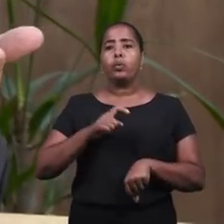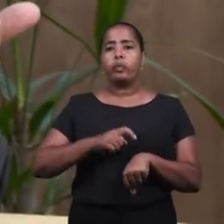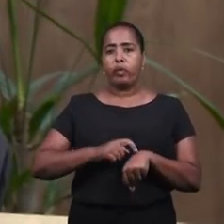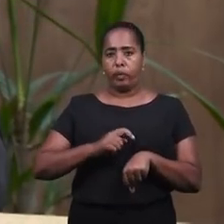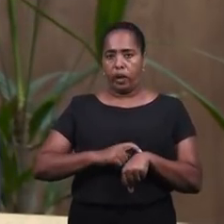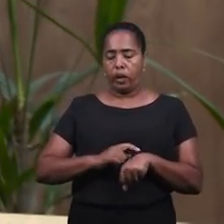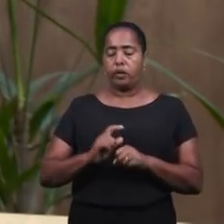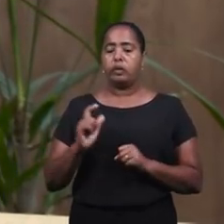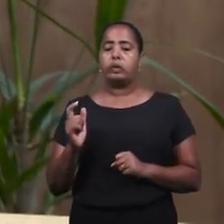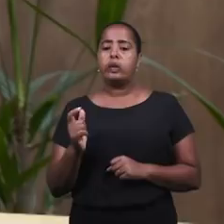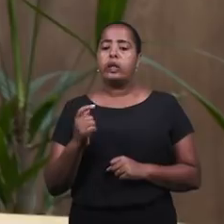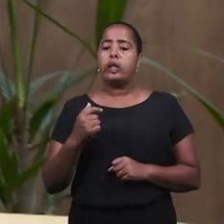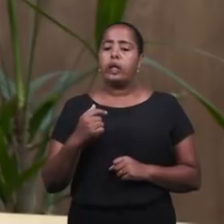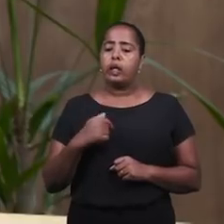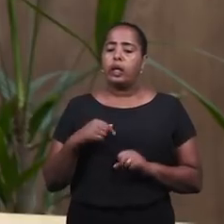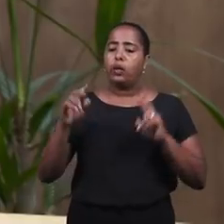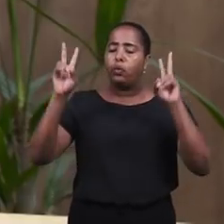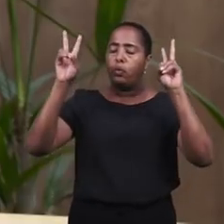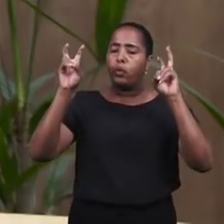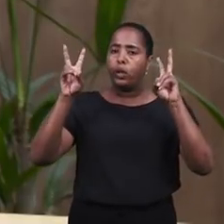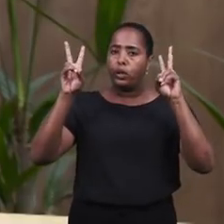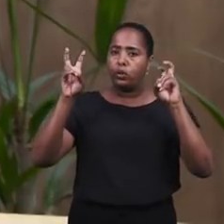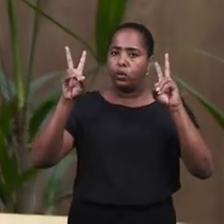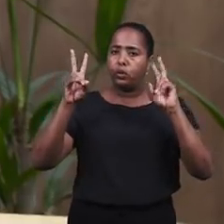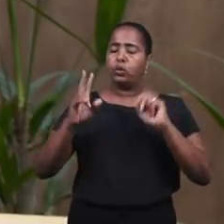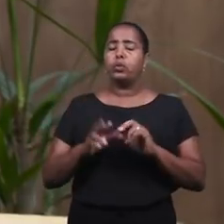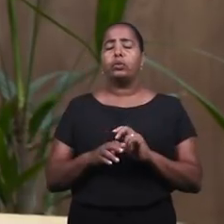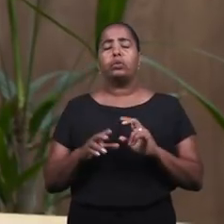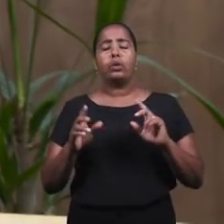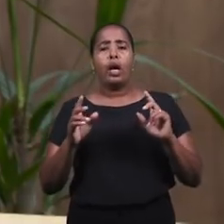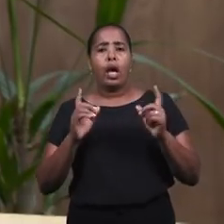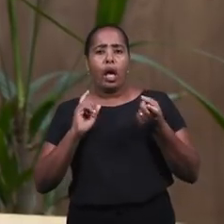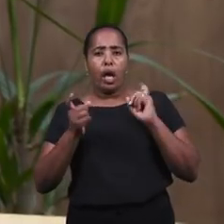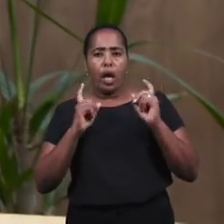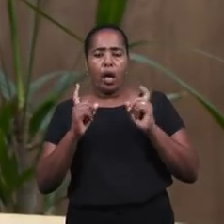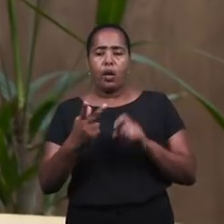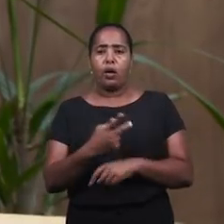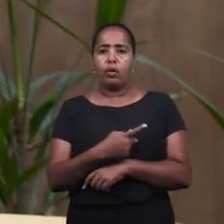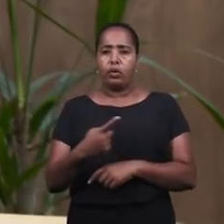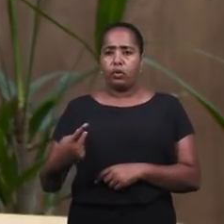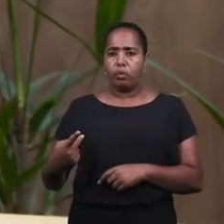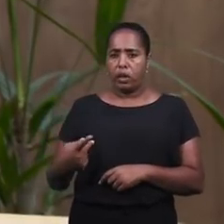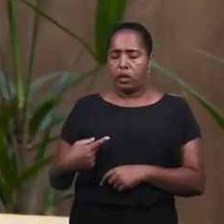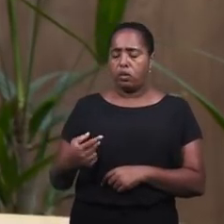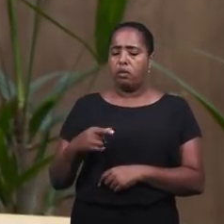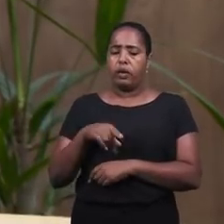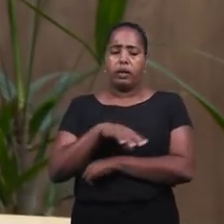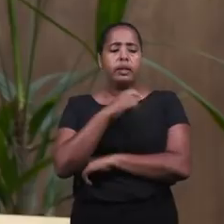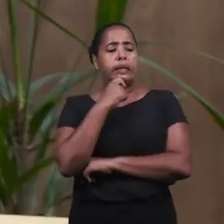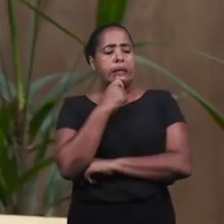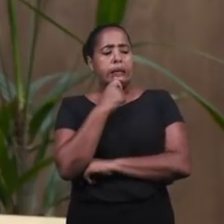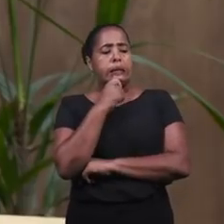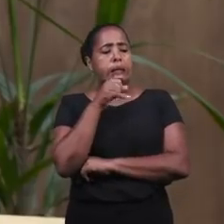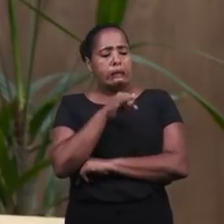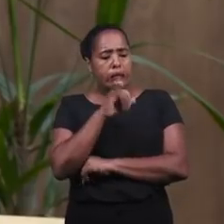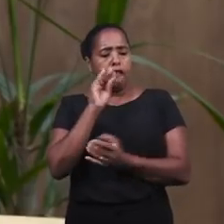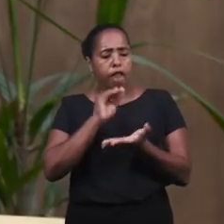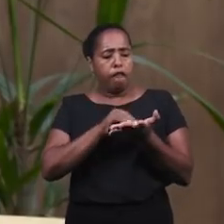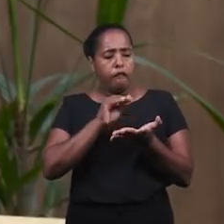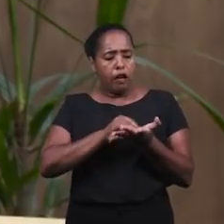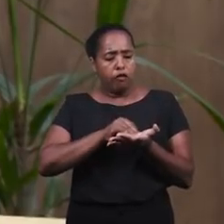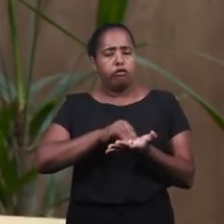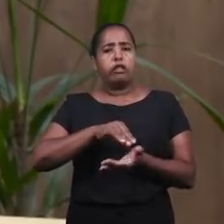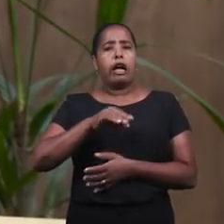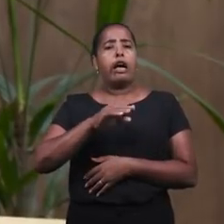Todas as vezes que eu abordo esse assunto, até nas reuniões de pastores, eu digo que o pastor que não tiver sabedoria